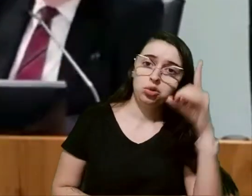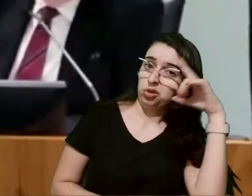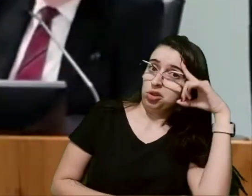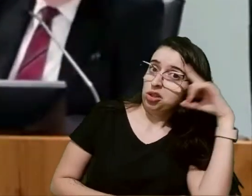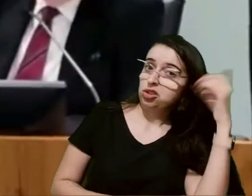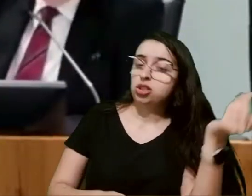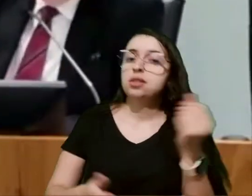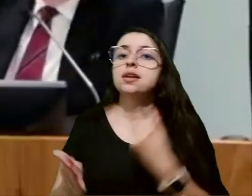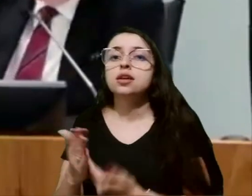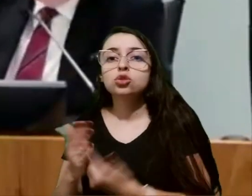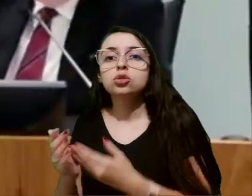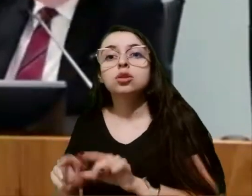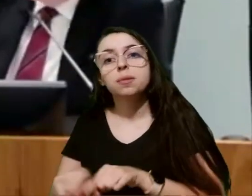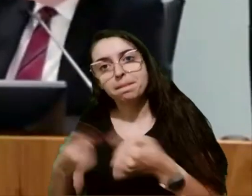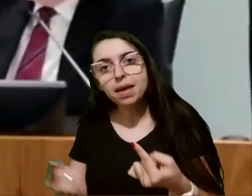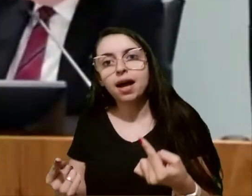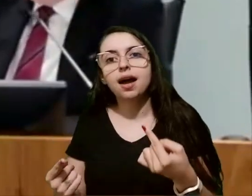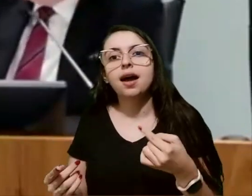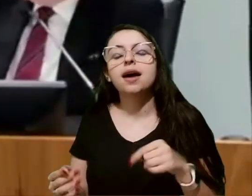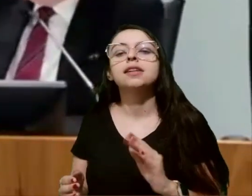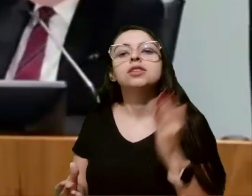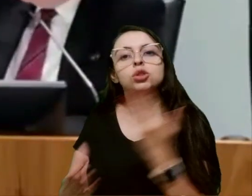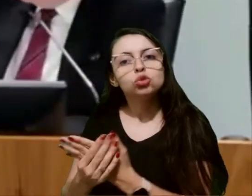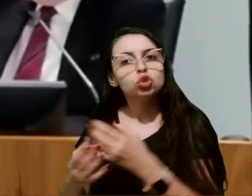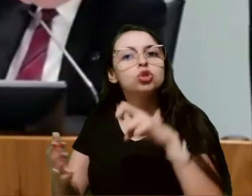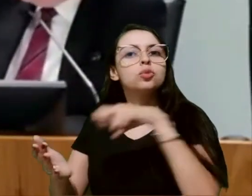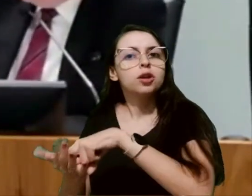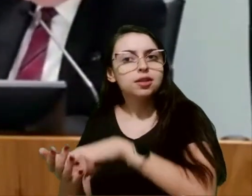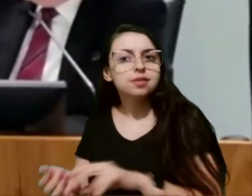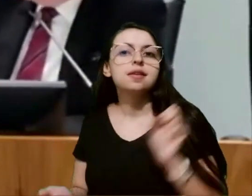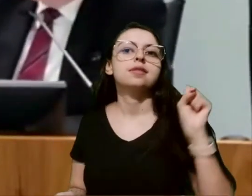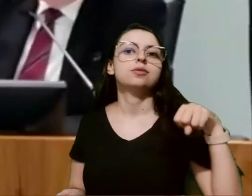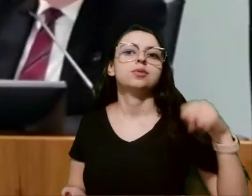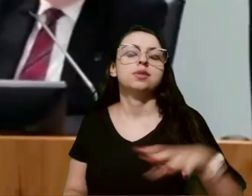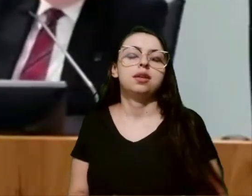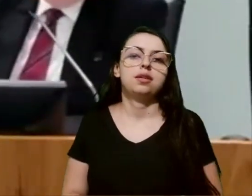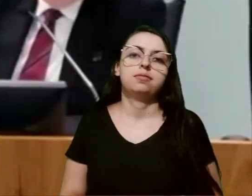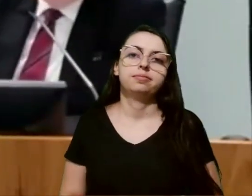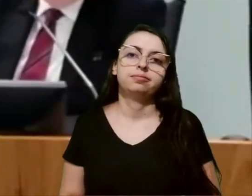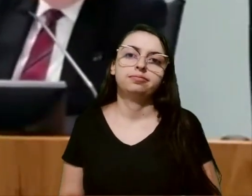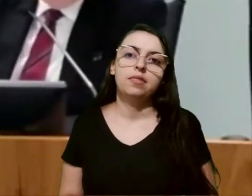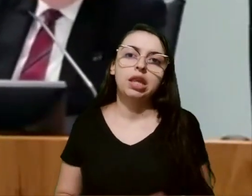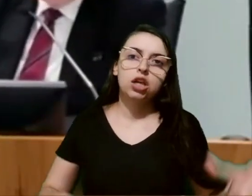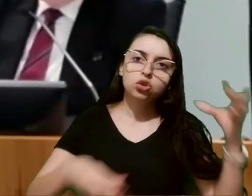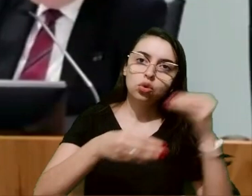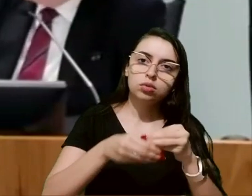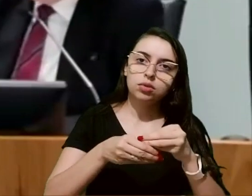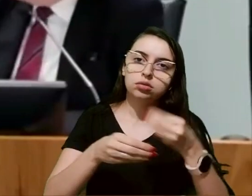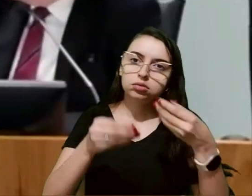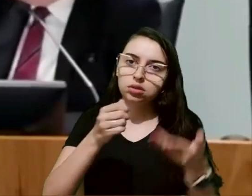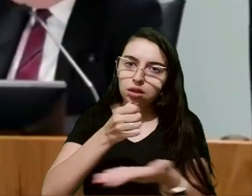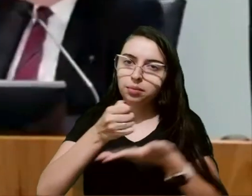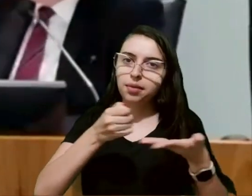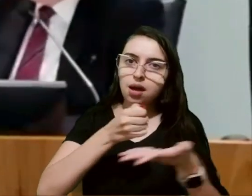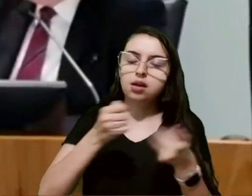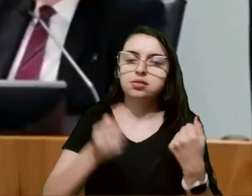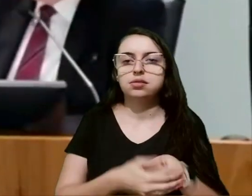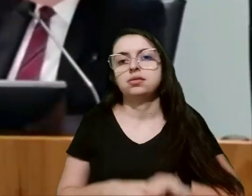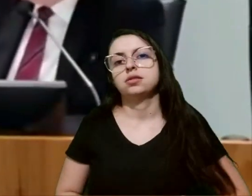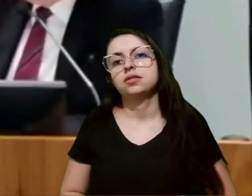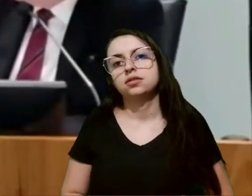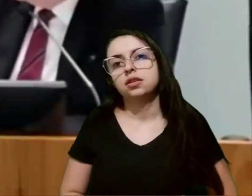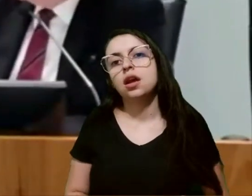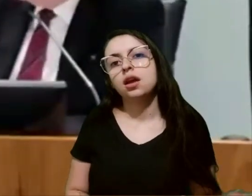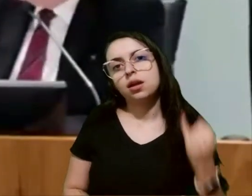é do cotidiano de estudo, mas é do cotidiano, sim, porque tudo, a nossa base empírica, ela é fundamental